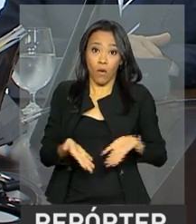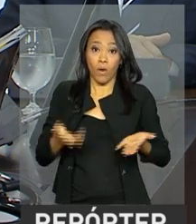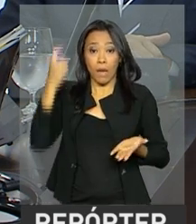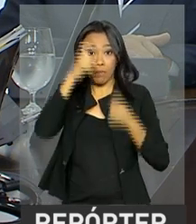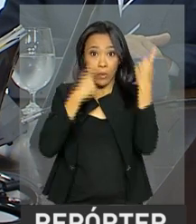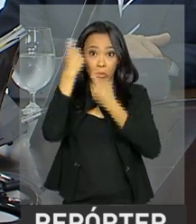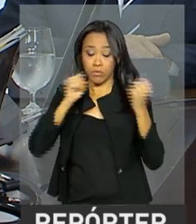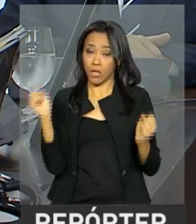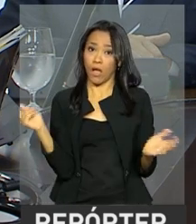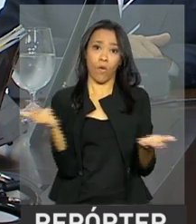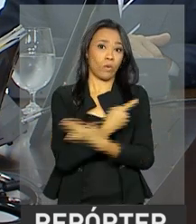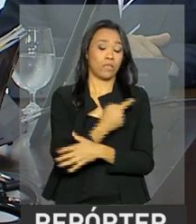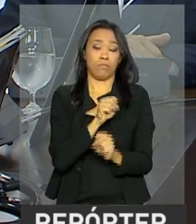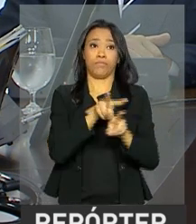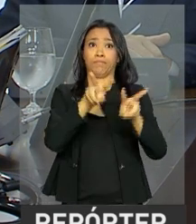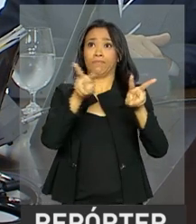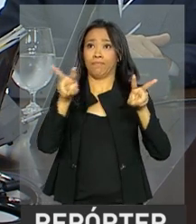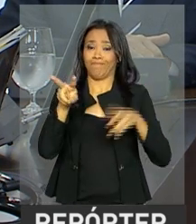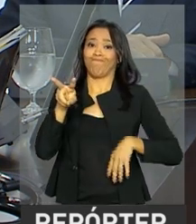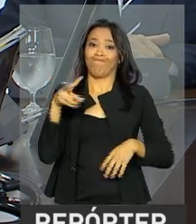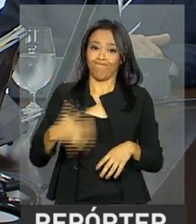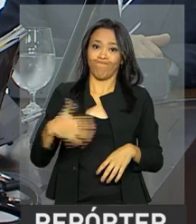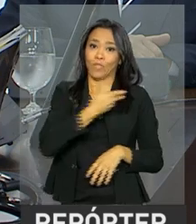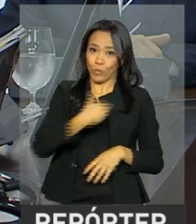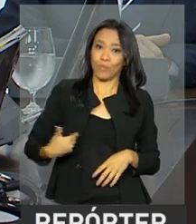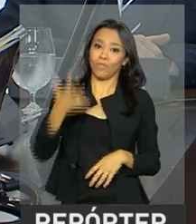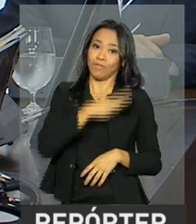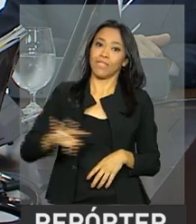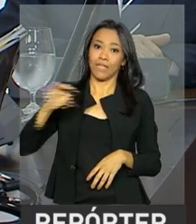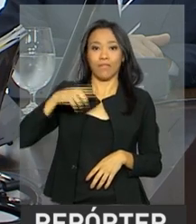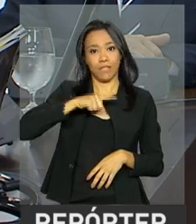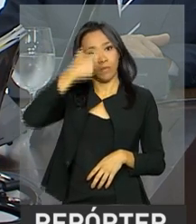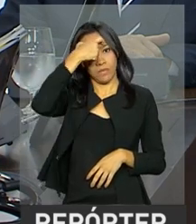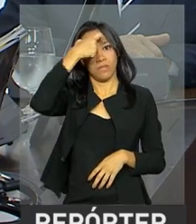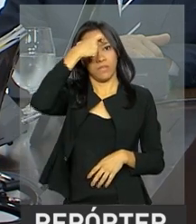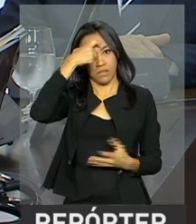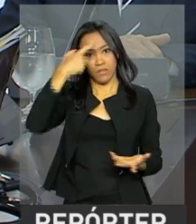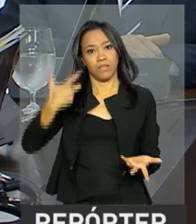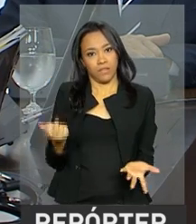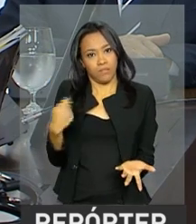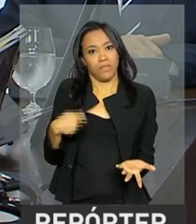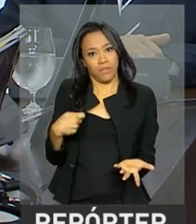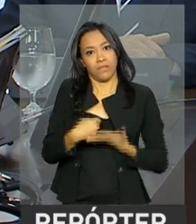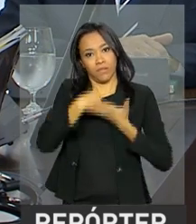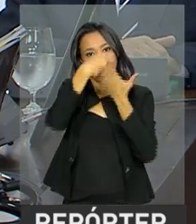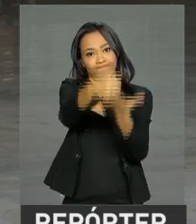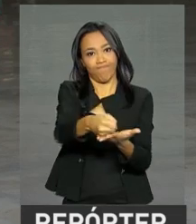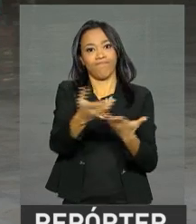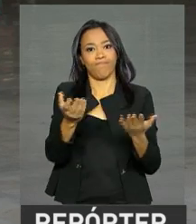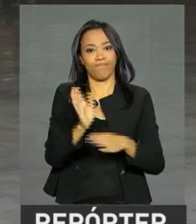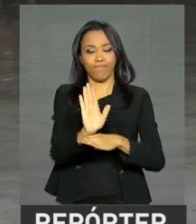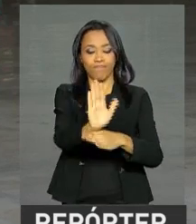gerada nos últimos tempos faz com que todos nós eh tenhamos ciência e consciência de que se trata de um problema